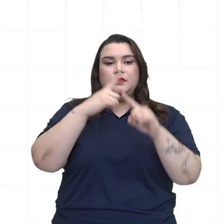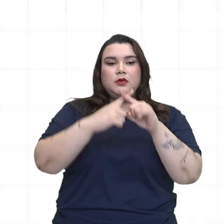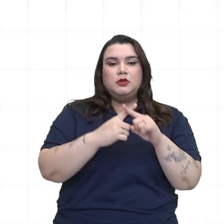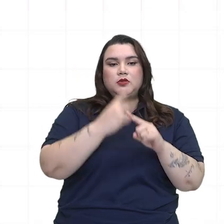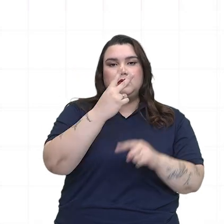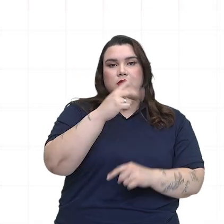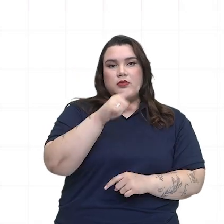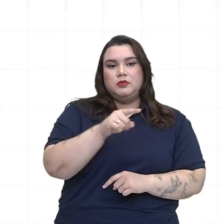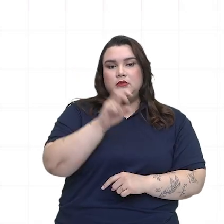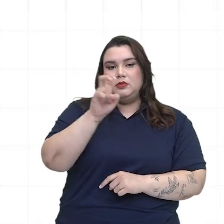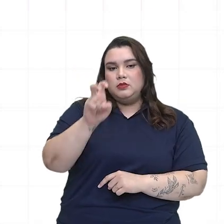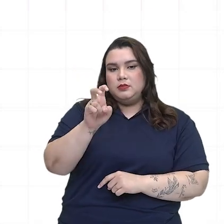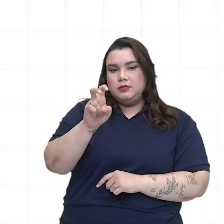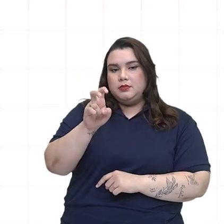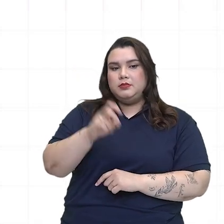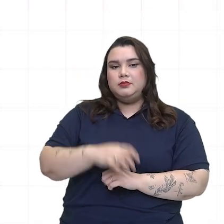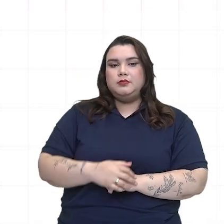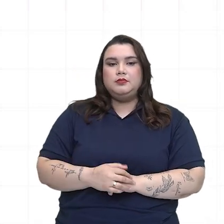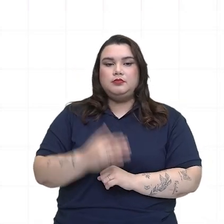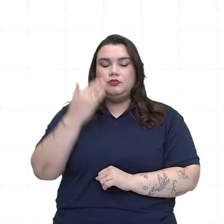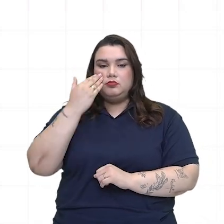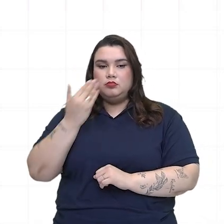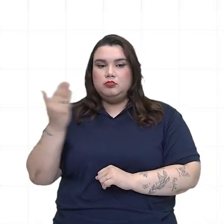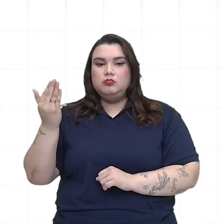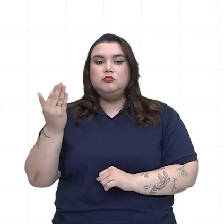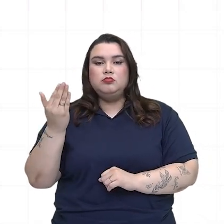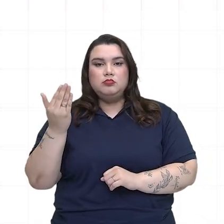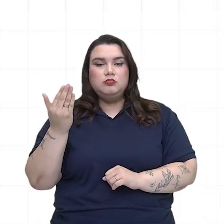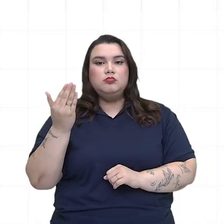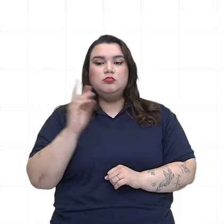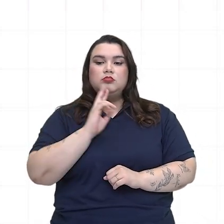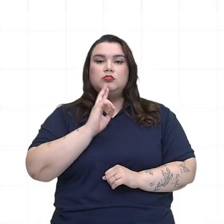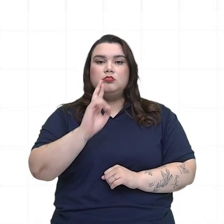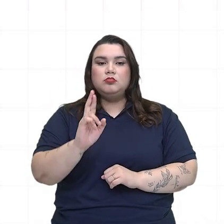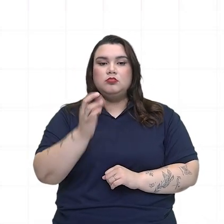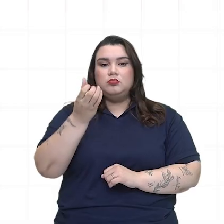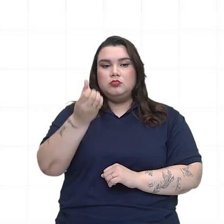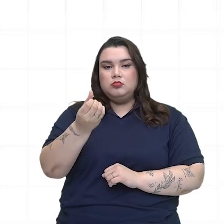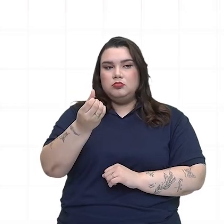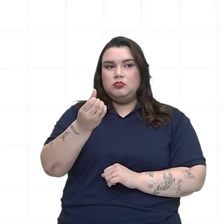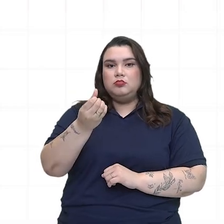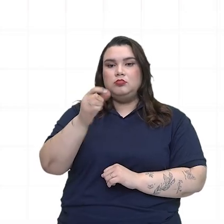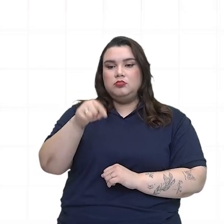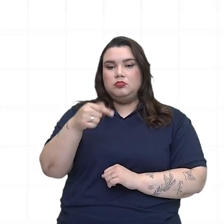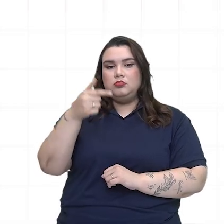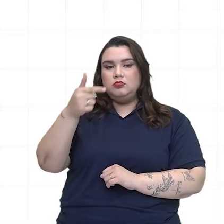2,5 vezes 2,5, ó. Isso vai me levar a